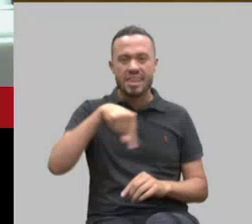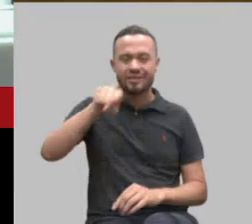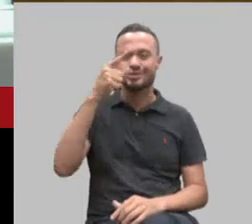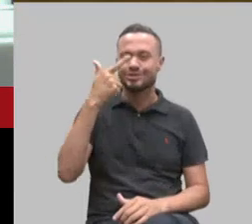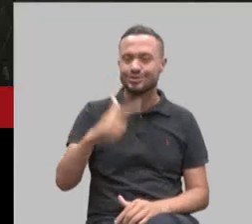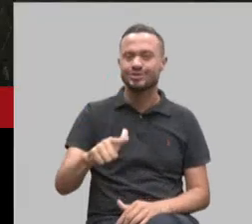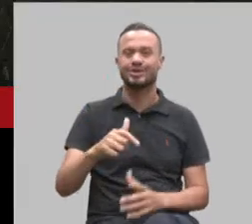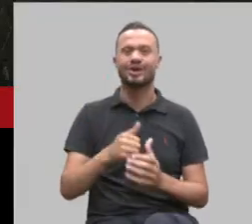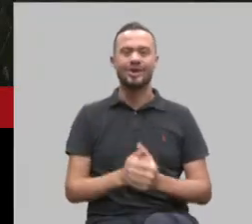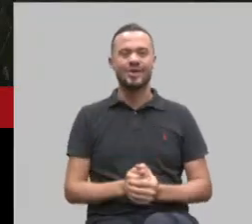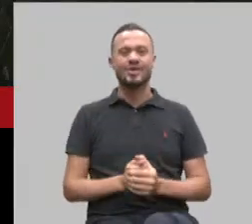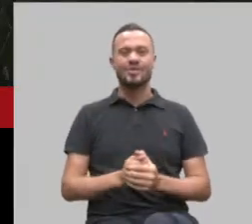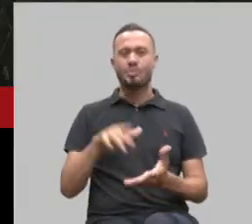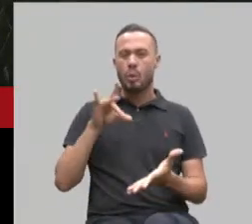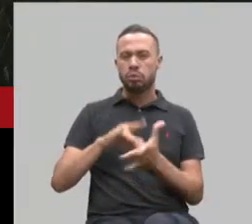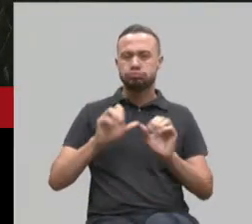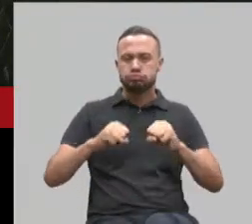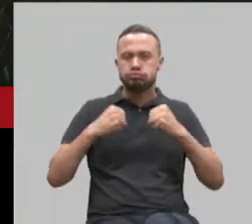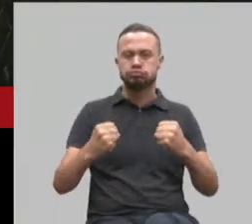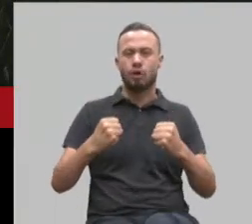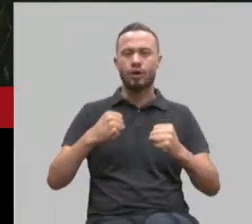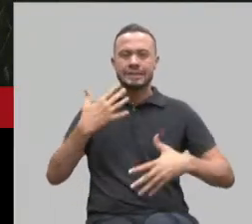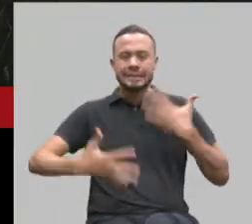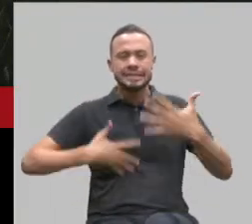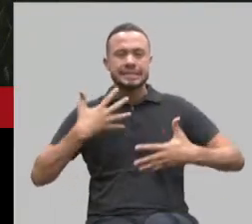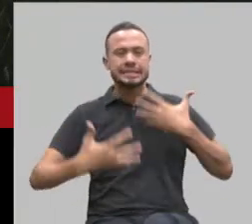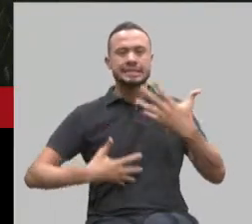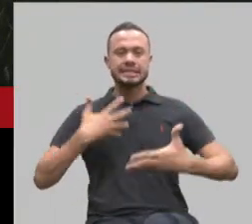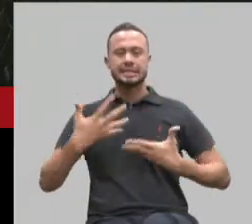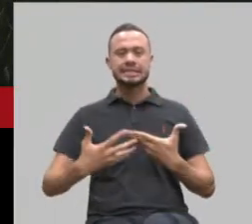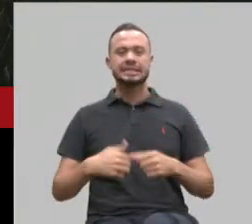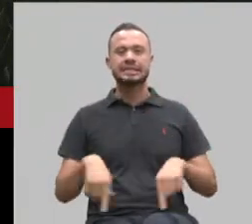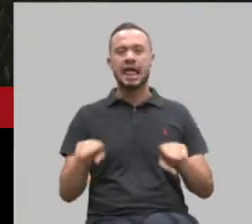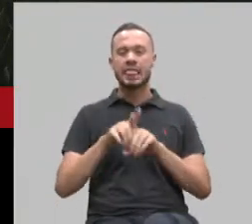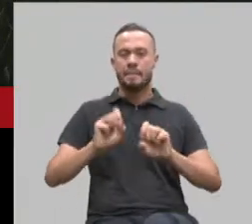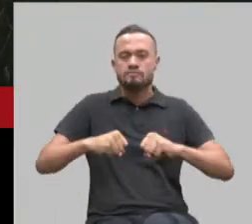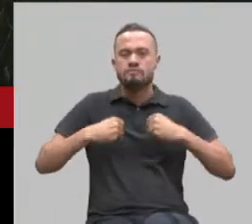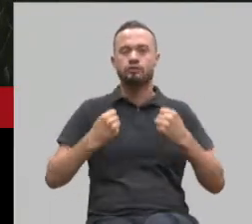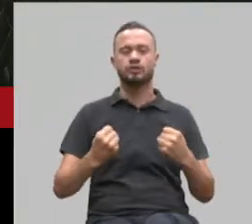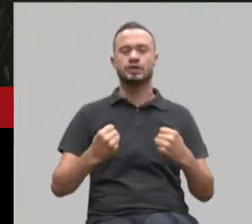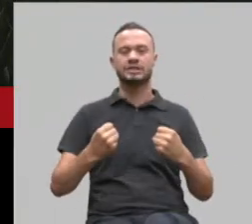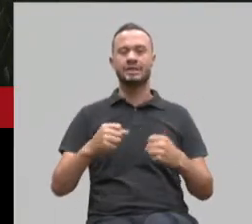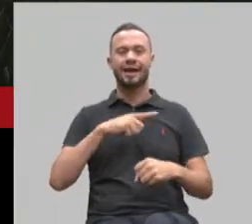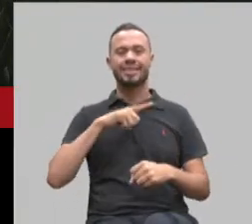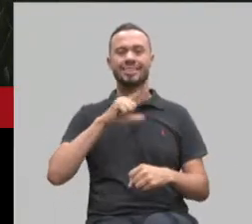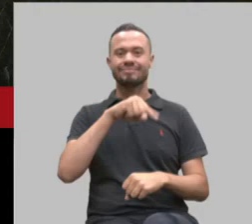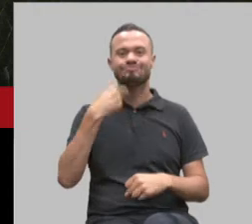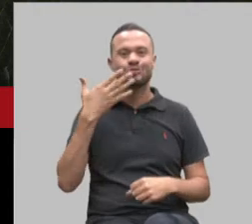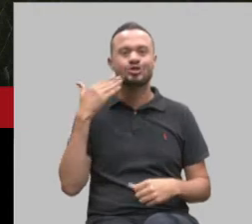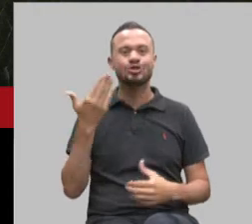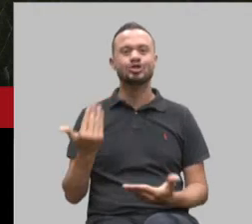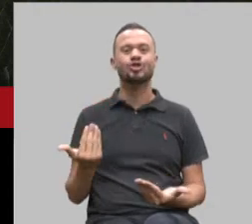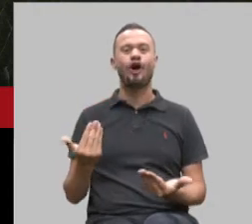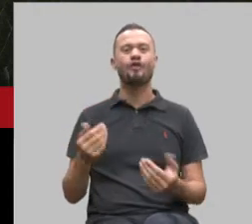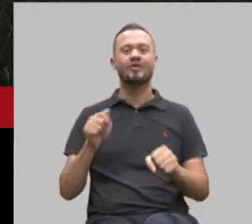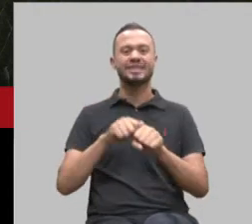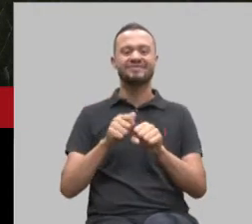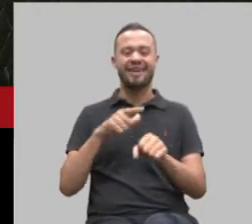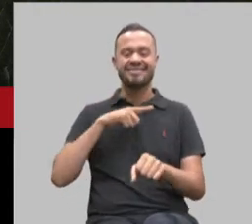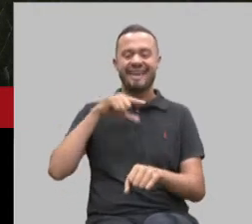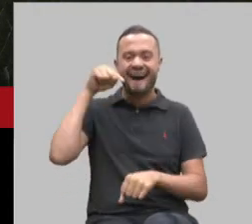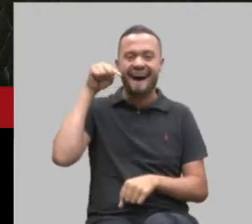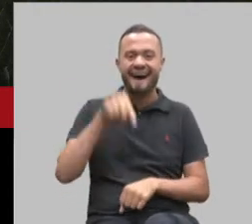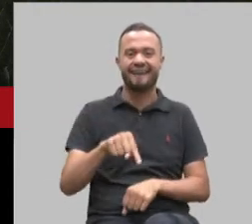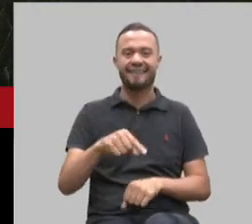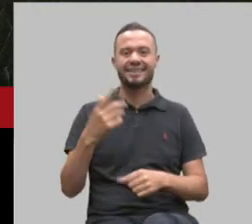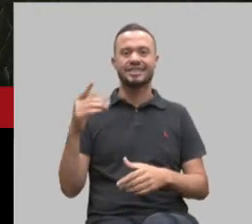a mesma garra com o mesmo entusiasmo e com essa mesma força que a juventude faz habitar essa casa nesses